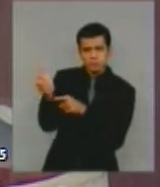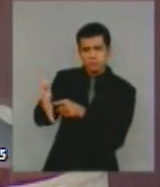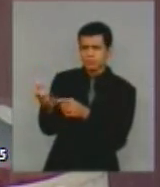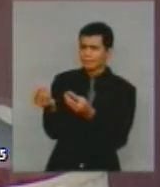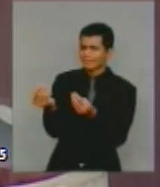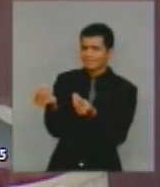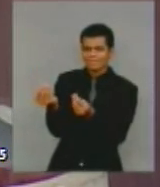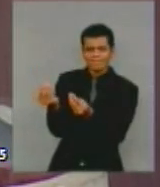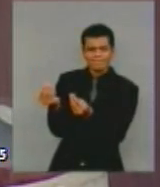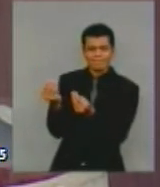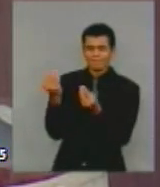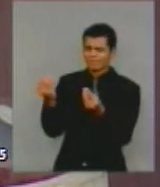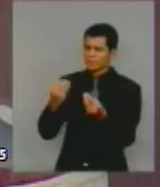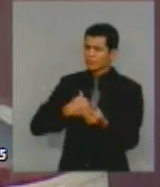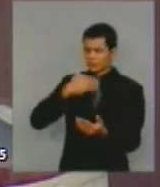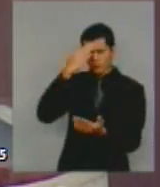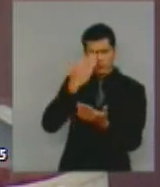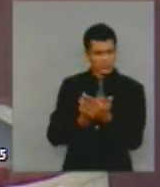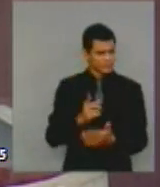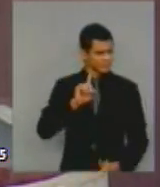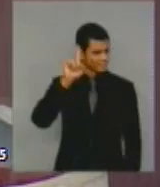Deputado Renato Roseno,